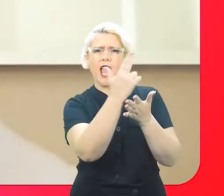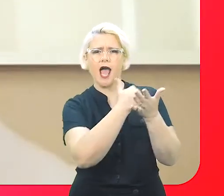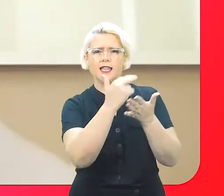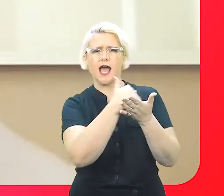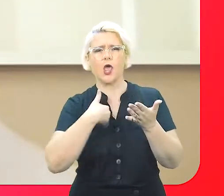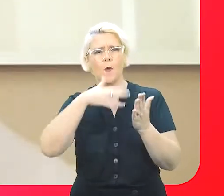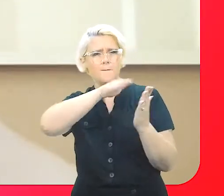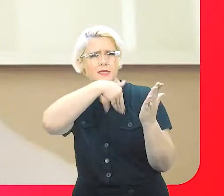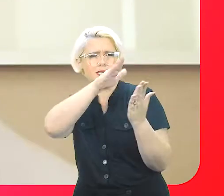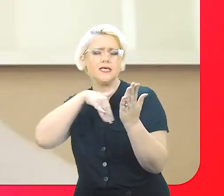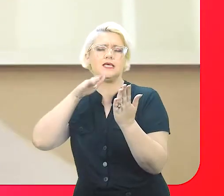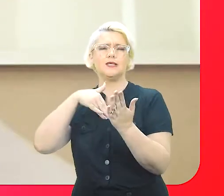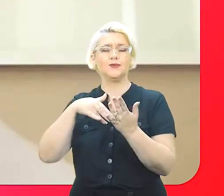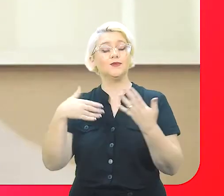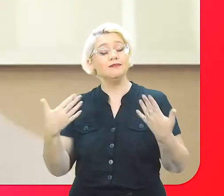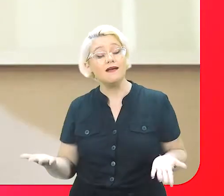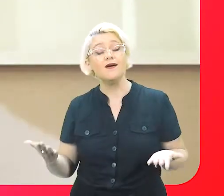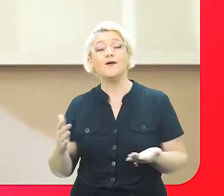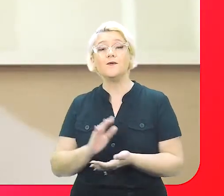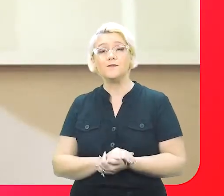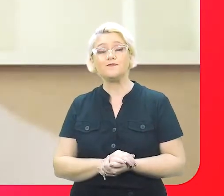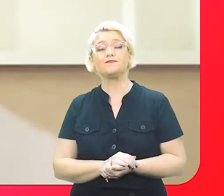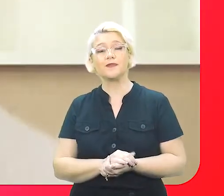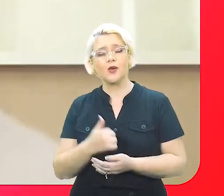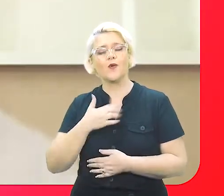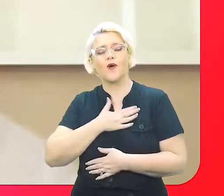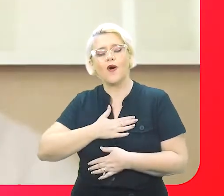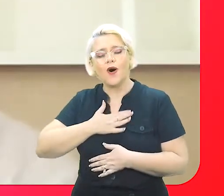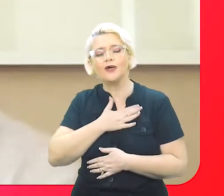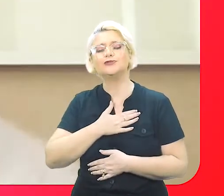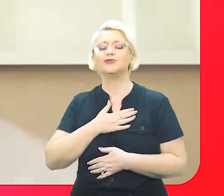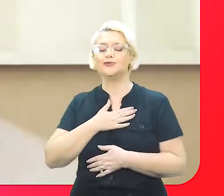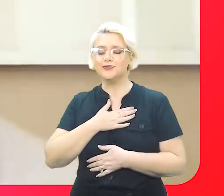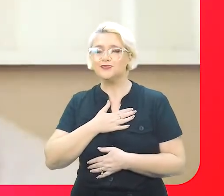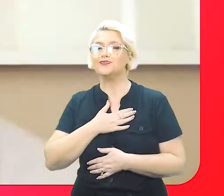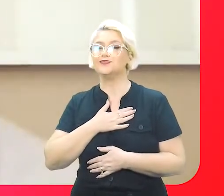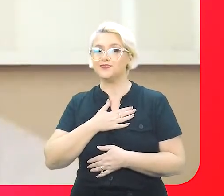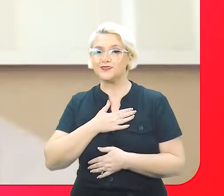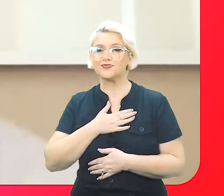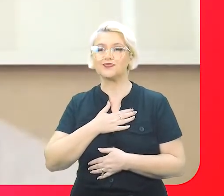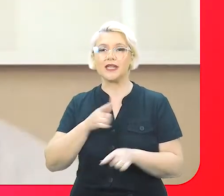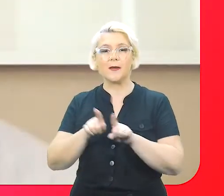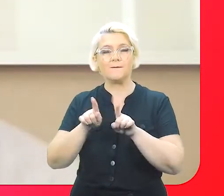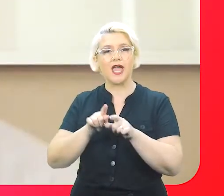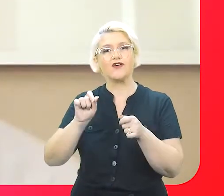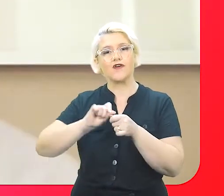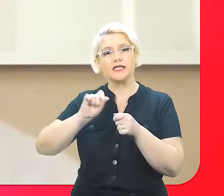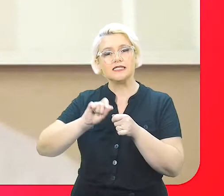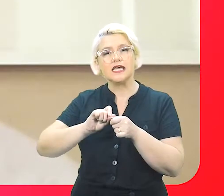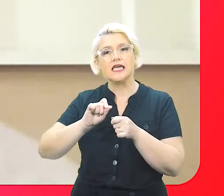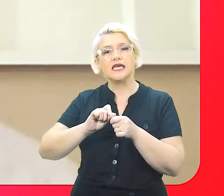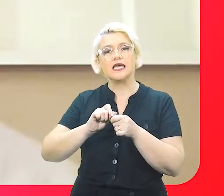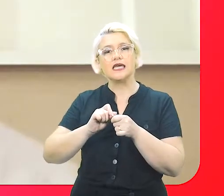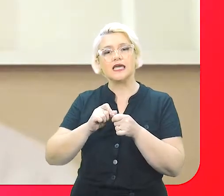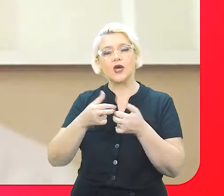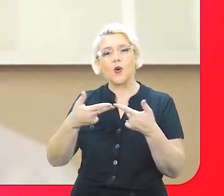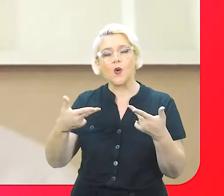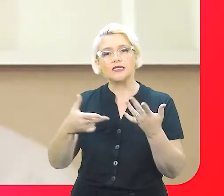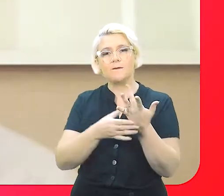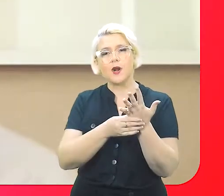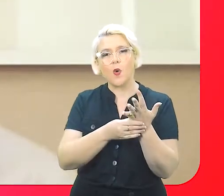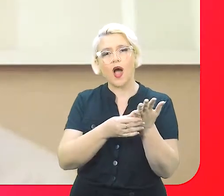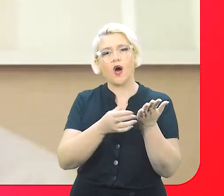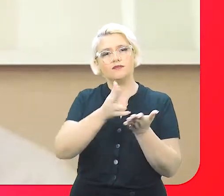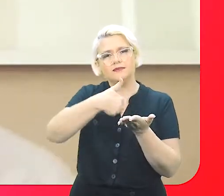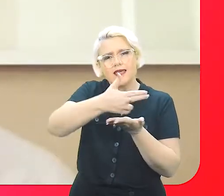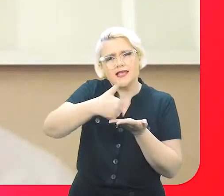pinto. Sim. Então, eu gosto de fazer trabalhos manuais também,